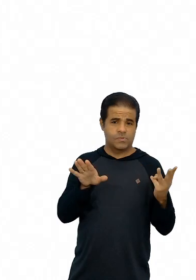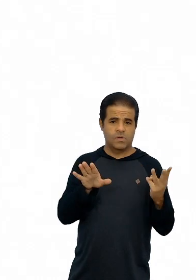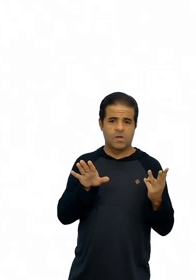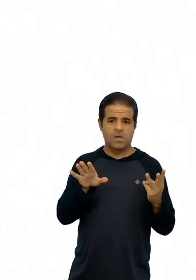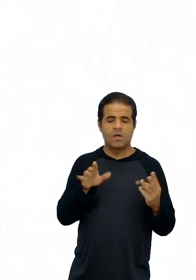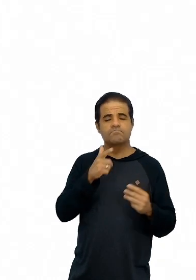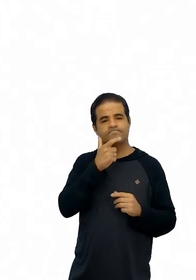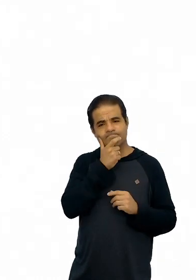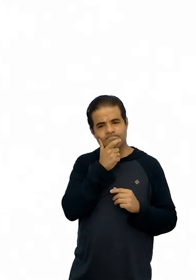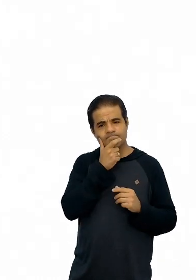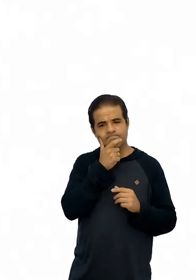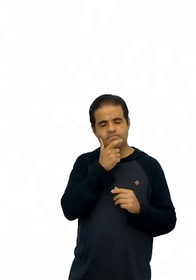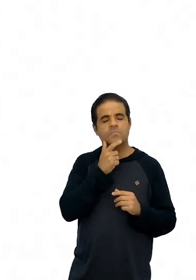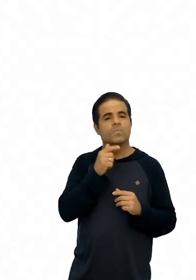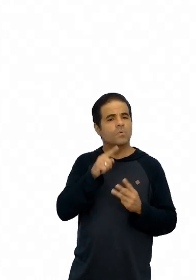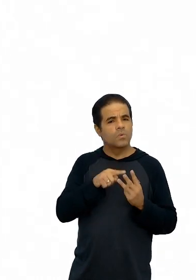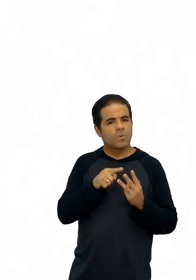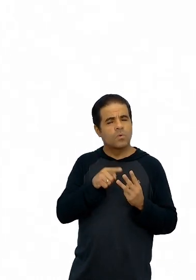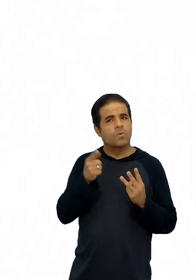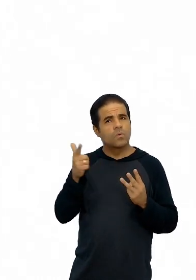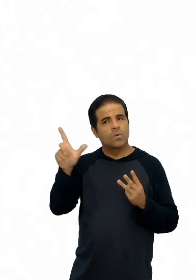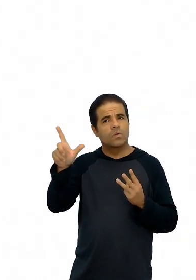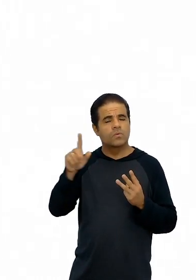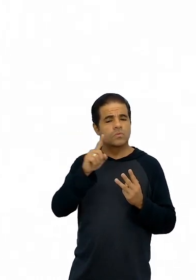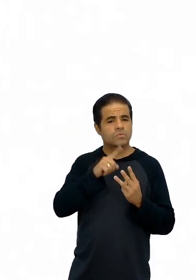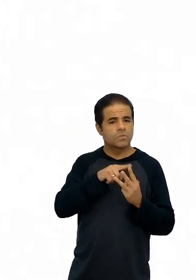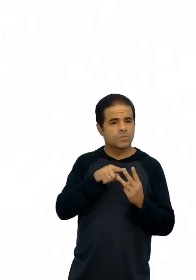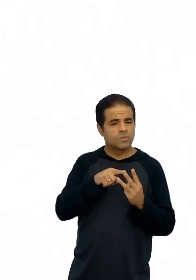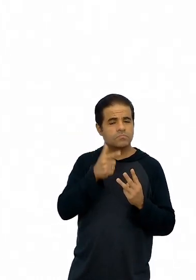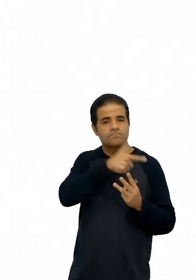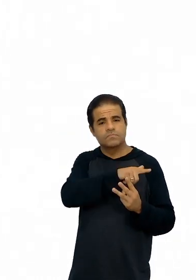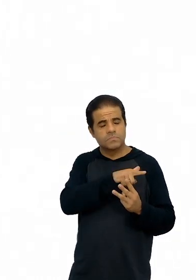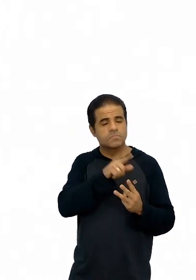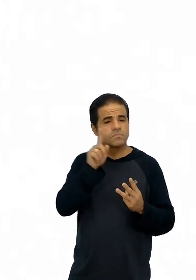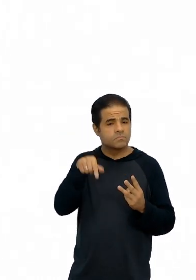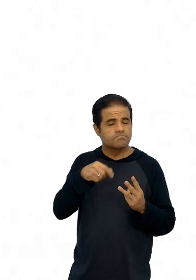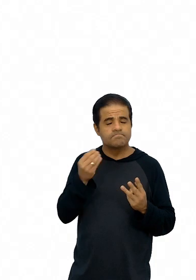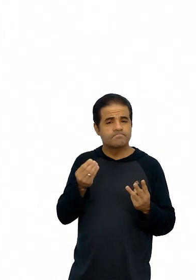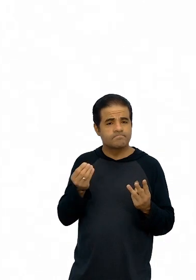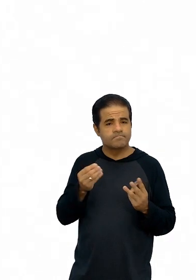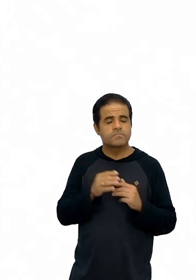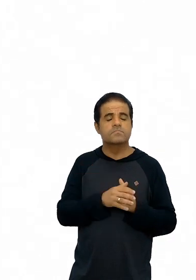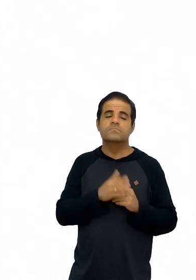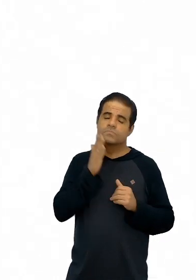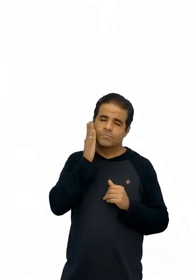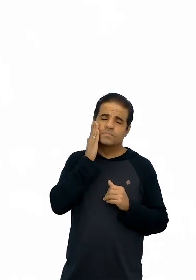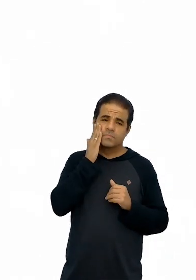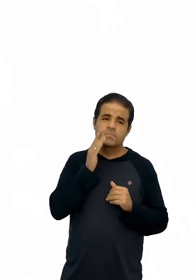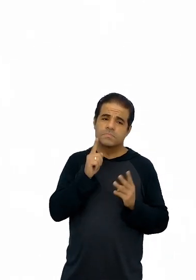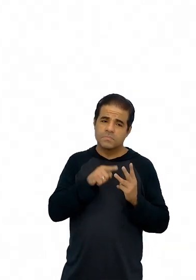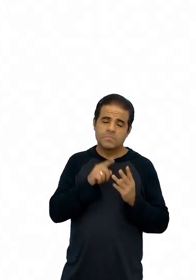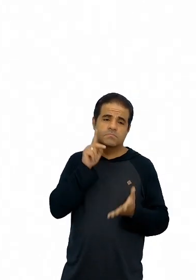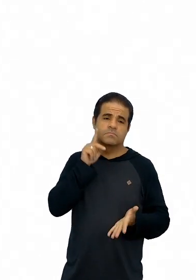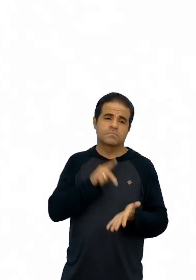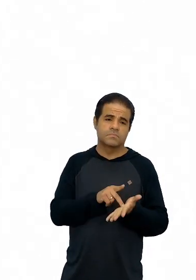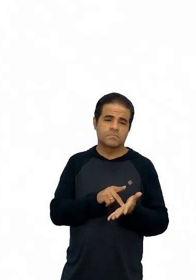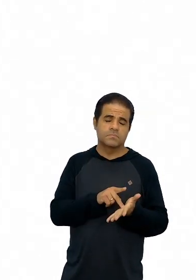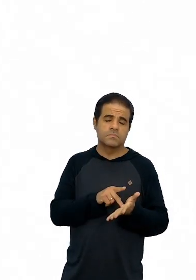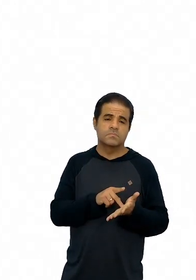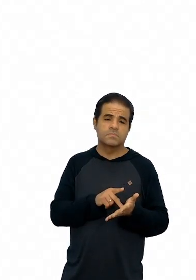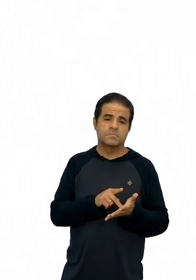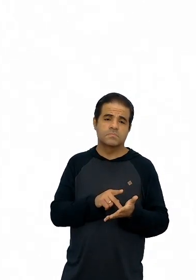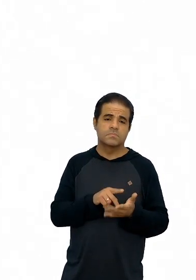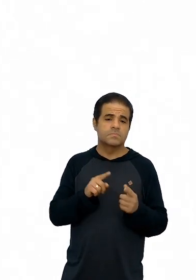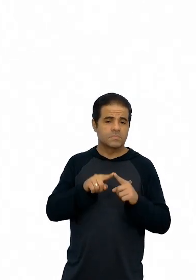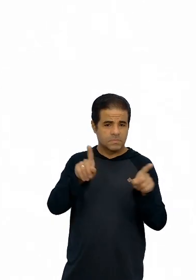tá? Nossa, eu fiz tal outra, só 2 conseguiram. tá? E eu sei que essa é uma realidade que a gente tem nas nossas